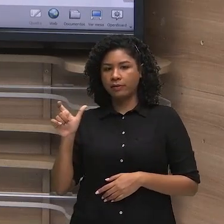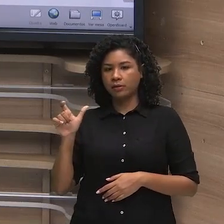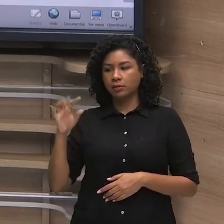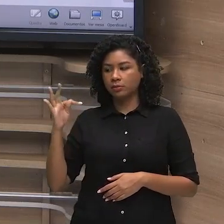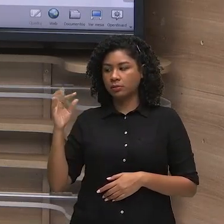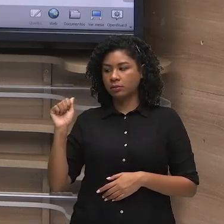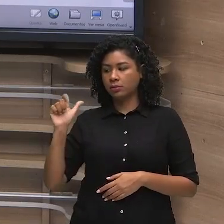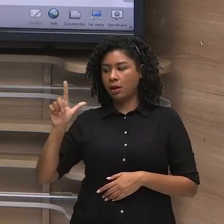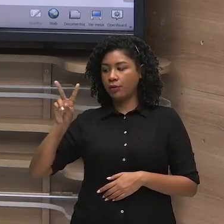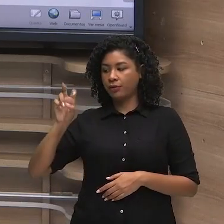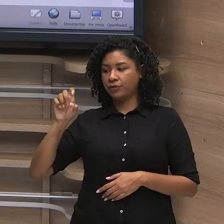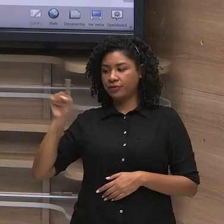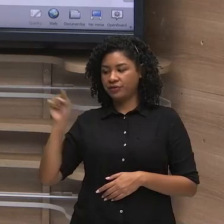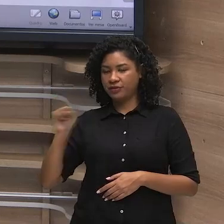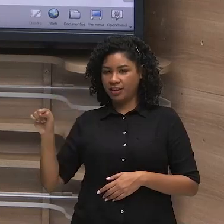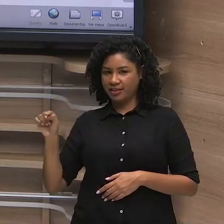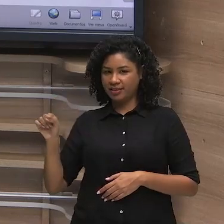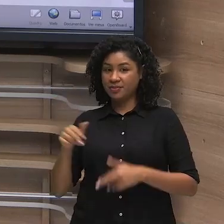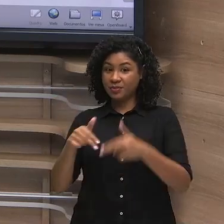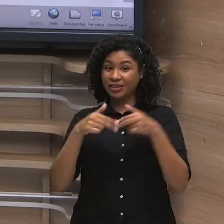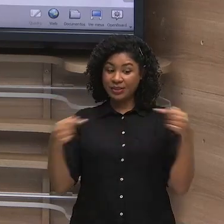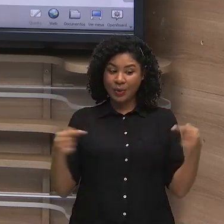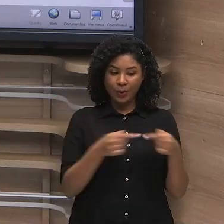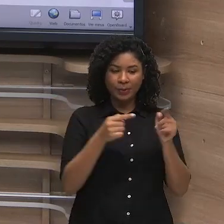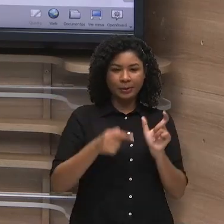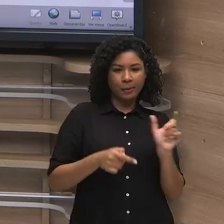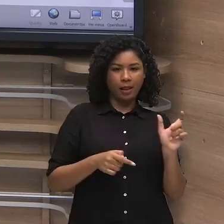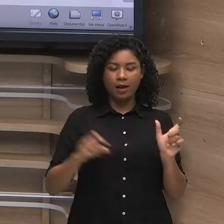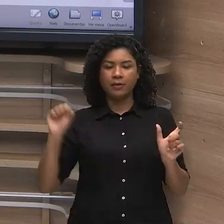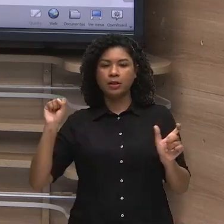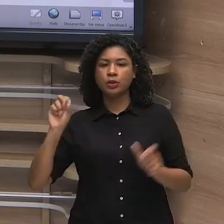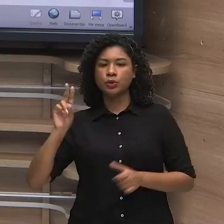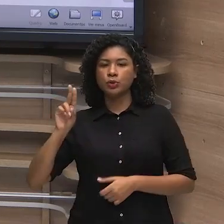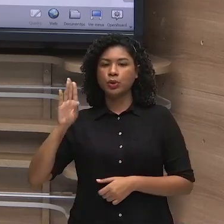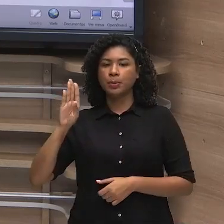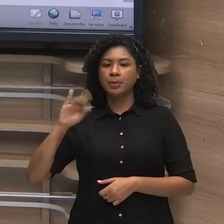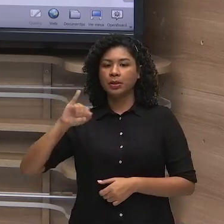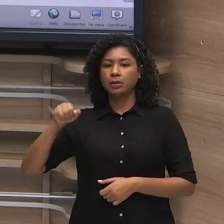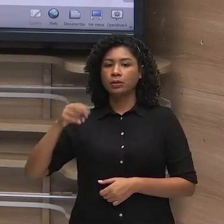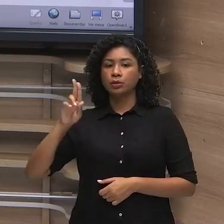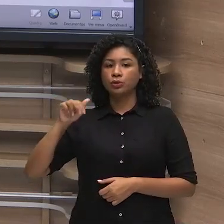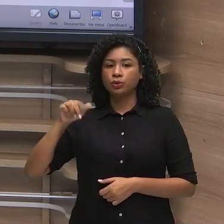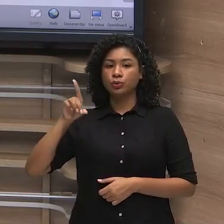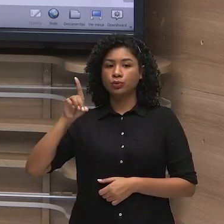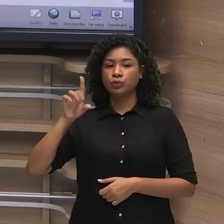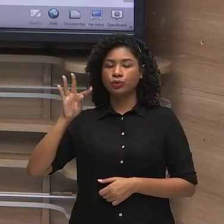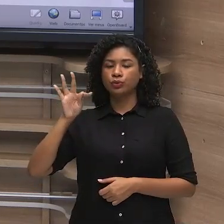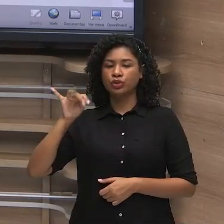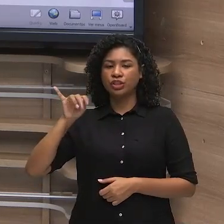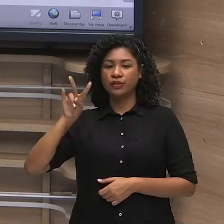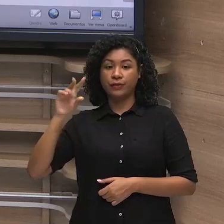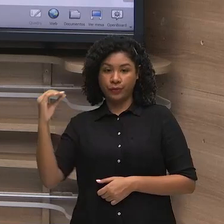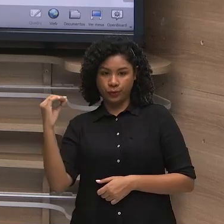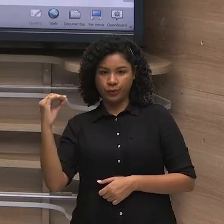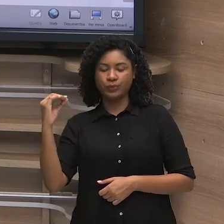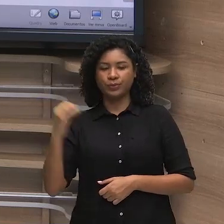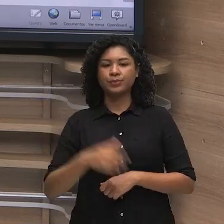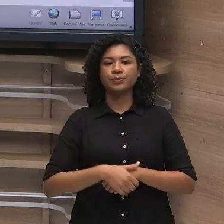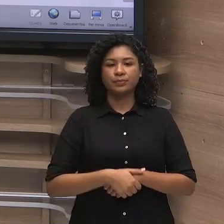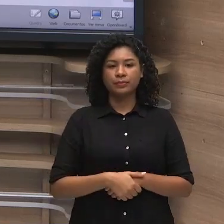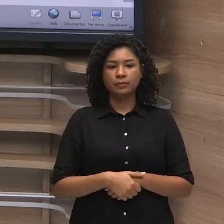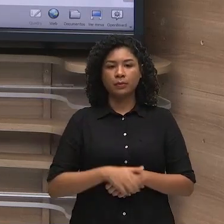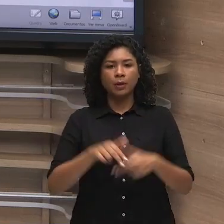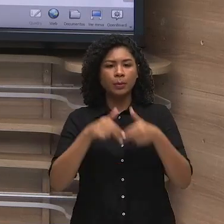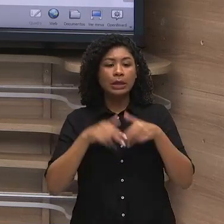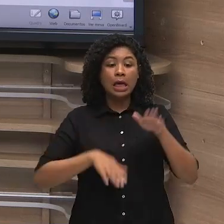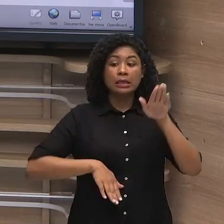modo subjuntivo, né? Então, nesse processo de dúvida, eu tenho aí a questão de terminar, é o tempo do presente, né?